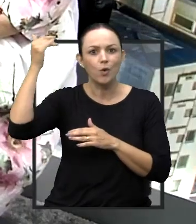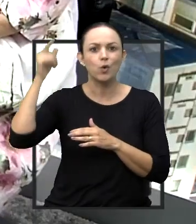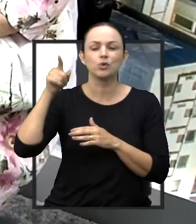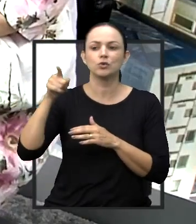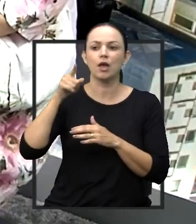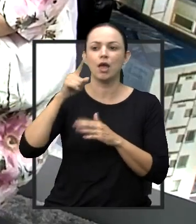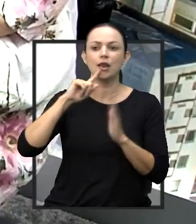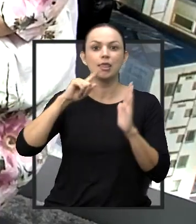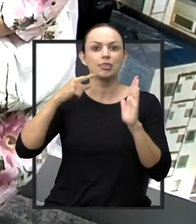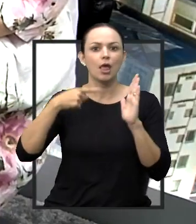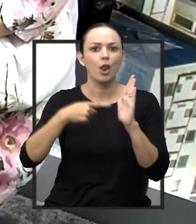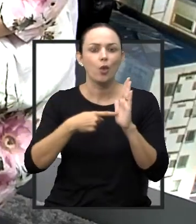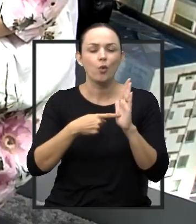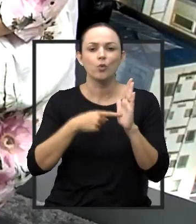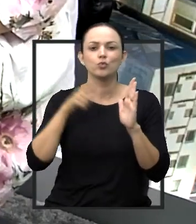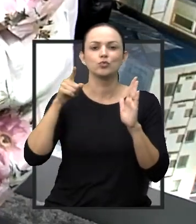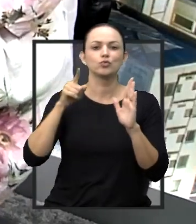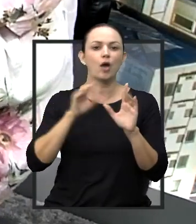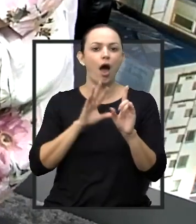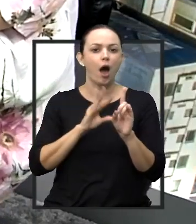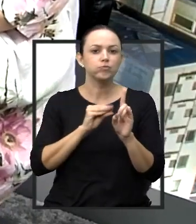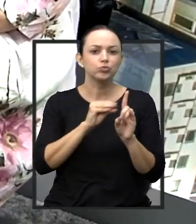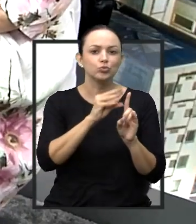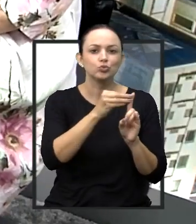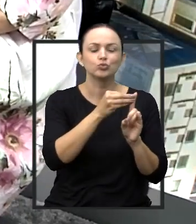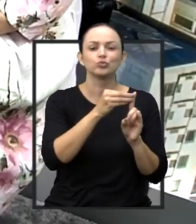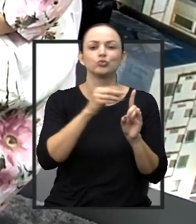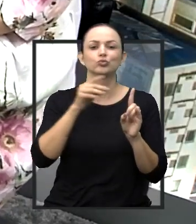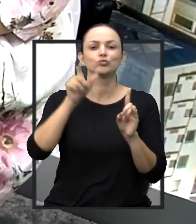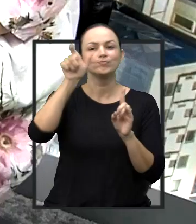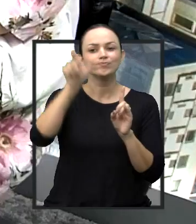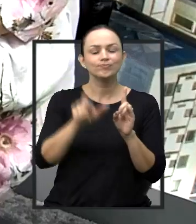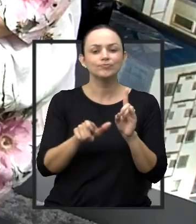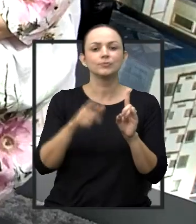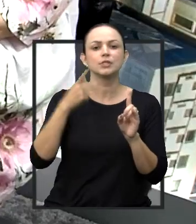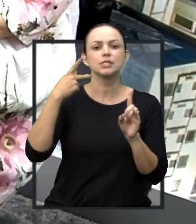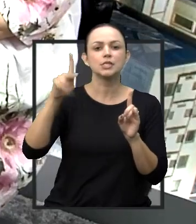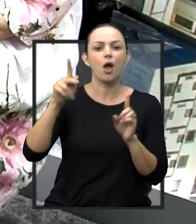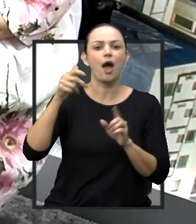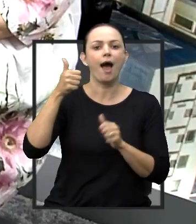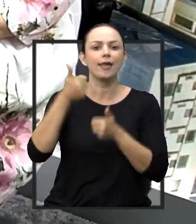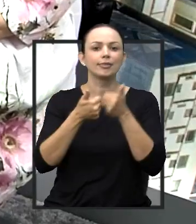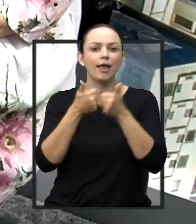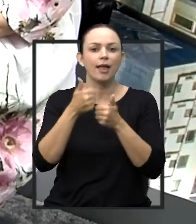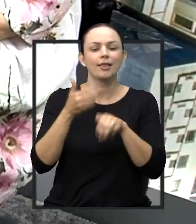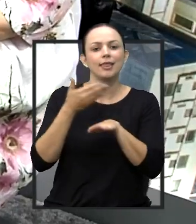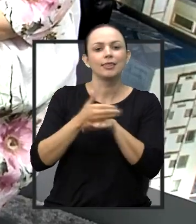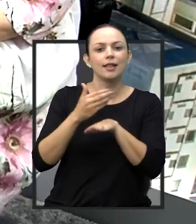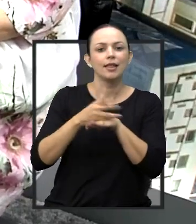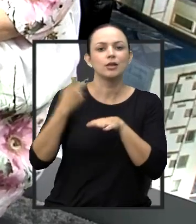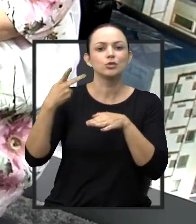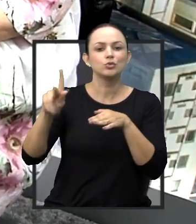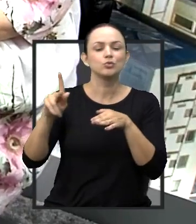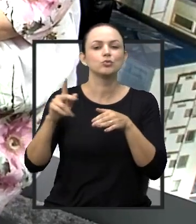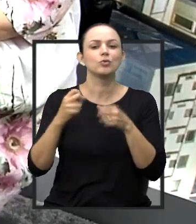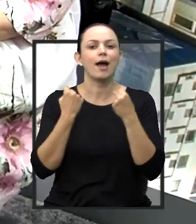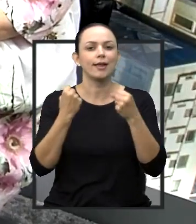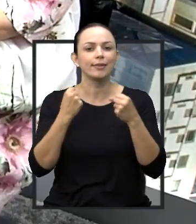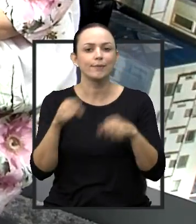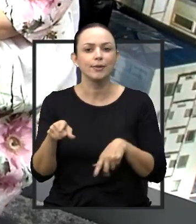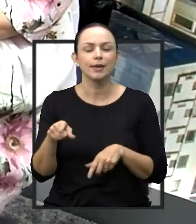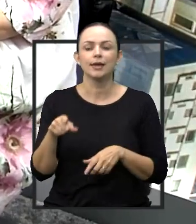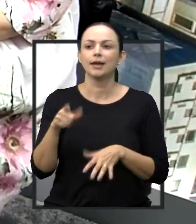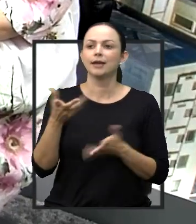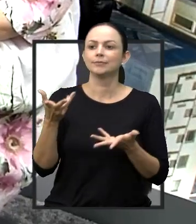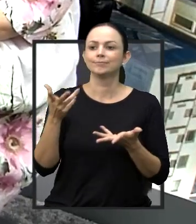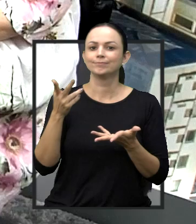de abuso contra atletas que treinavam desde criança na academia, e não precisa ir